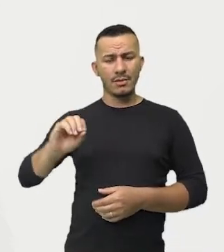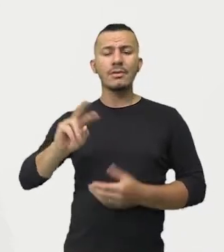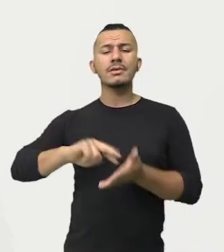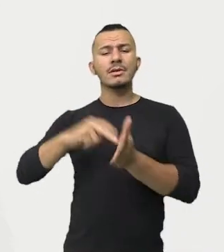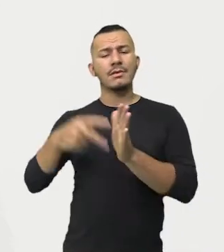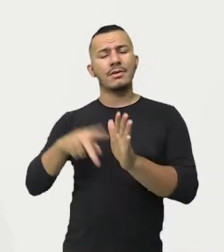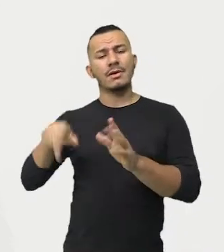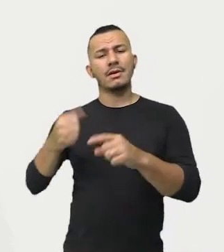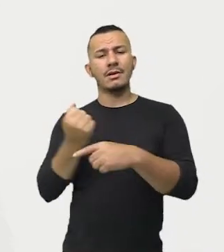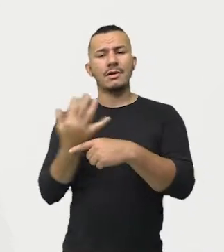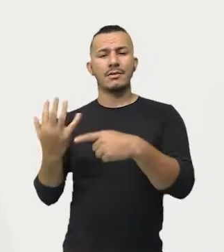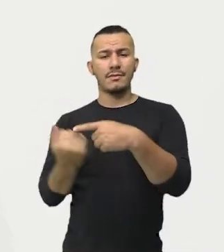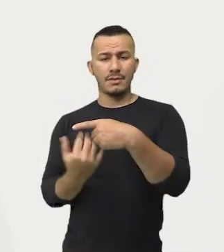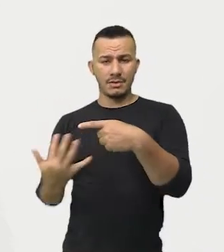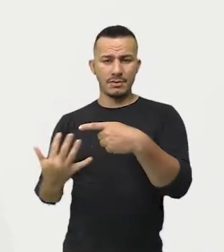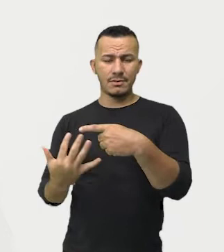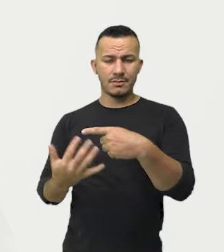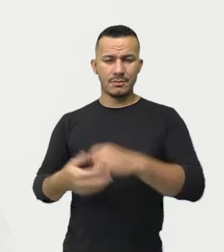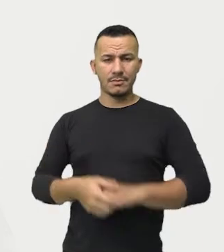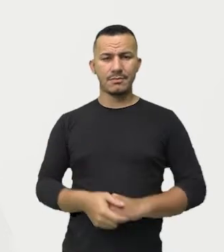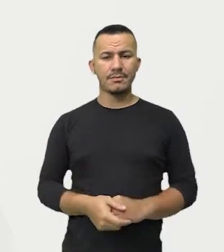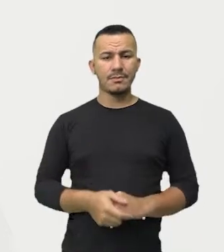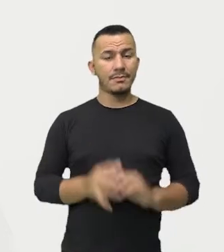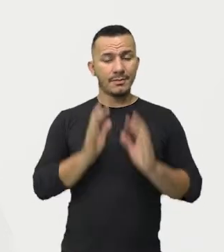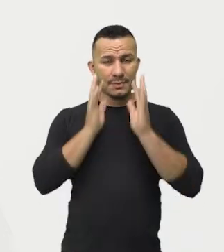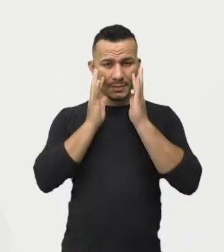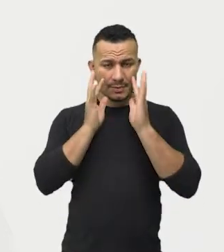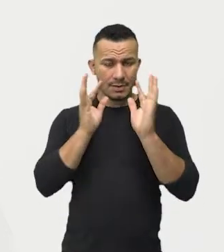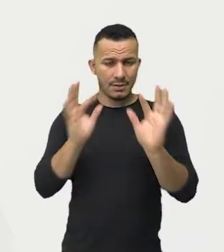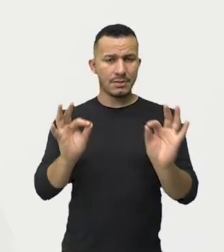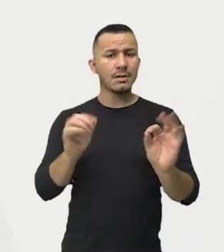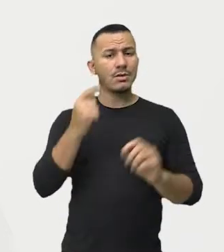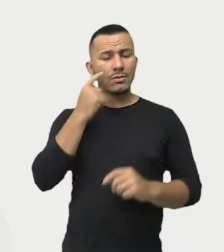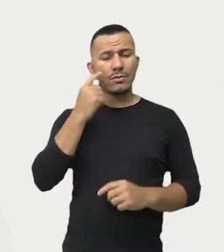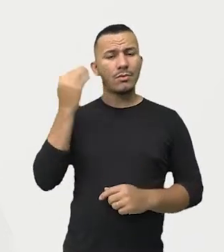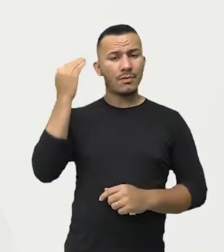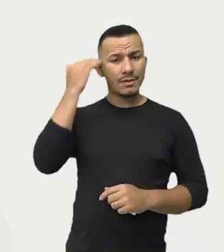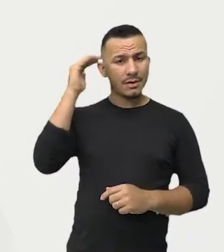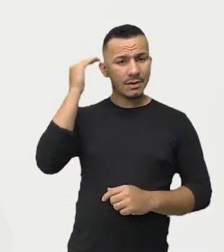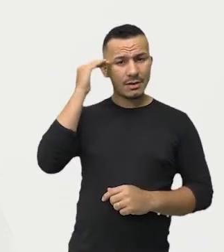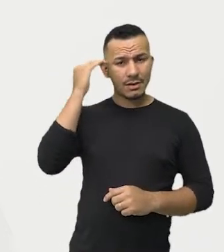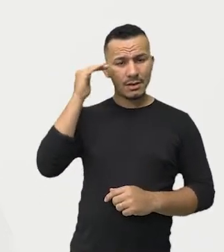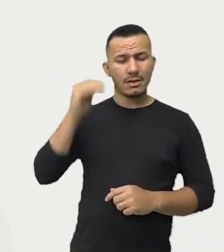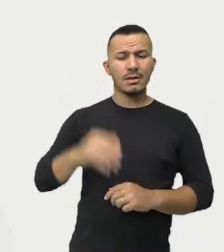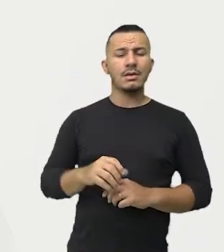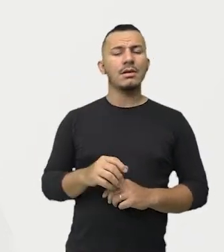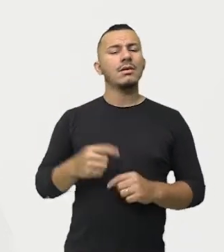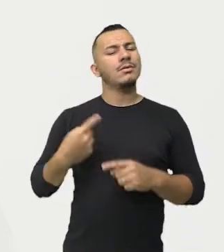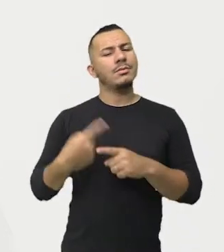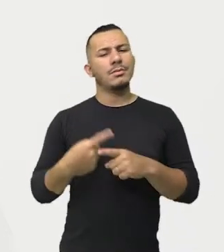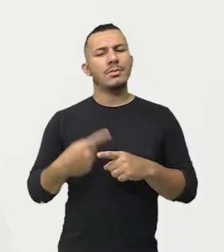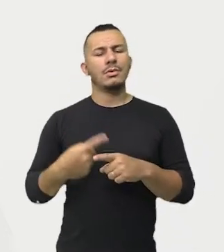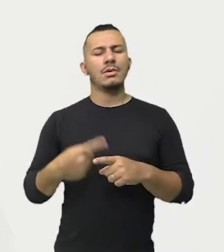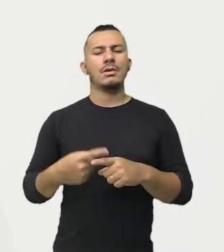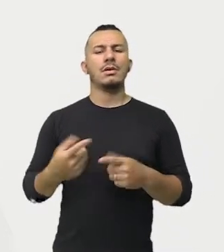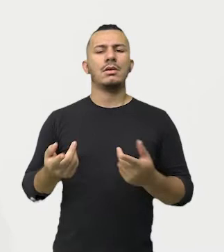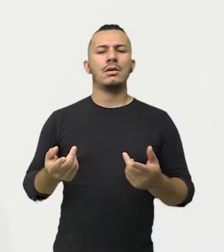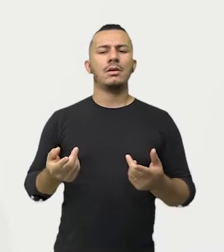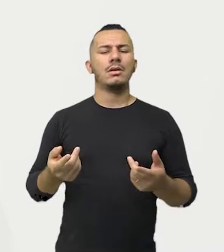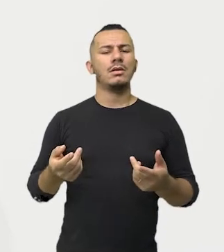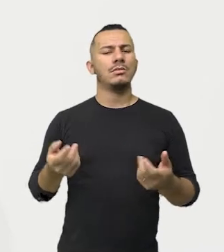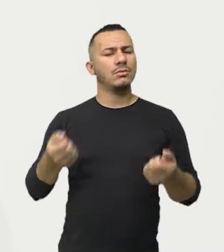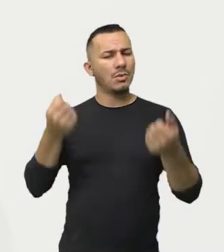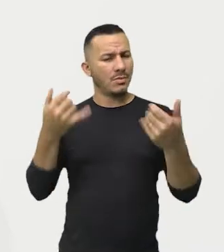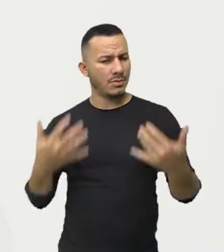fração. Atenção, pessoal, muito importante você ter essa percepção, tá legal? Porque quando a gente fala,